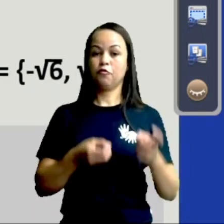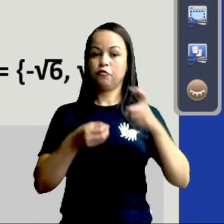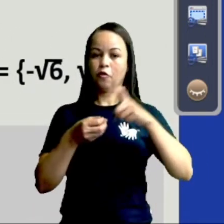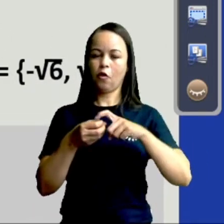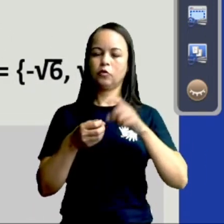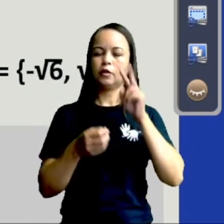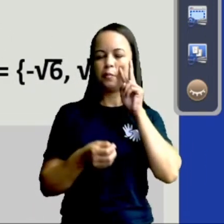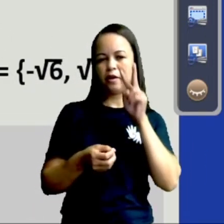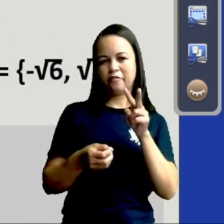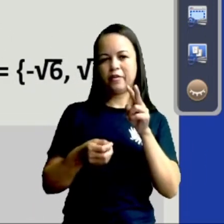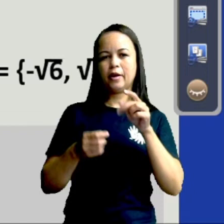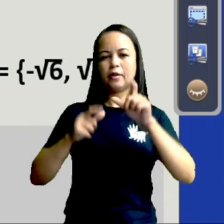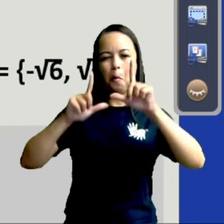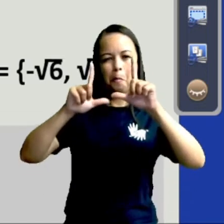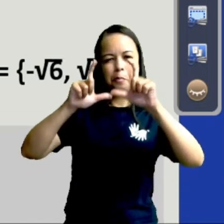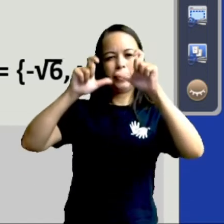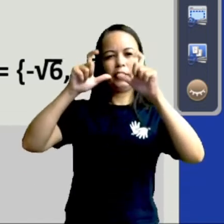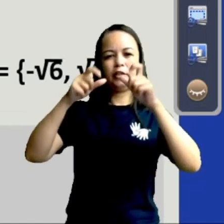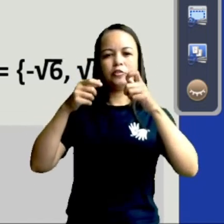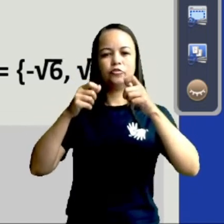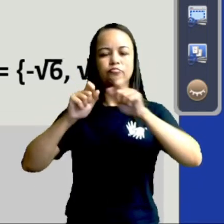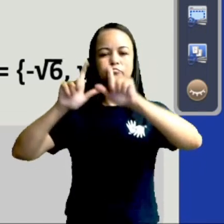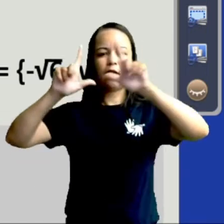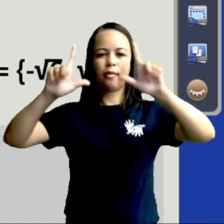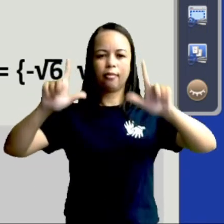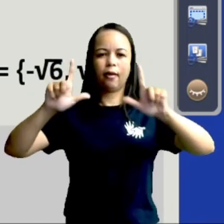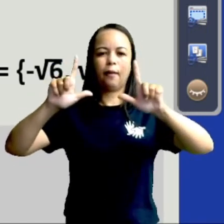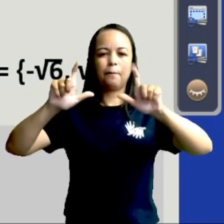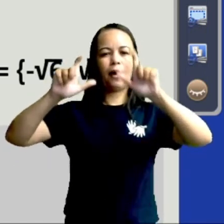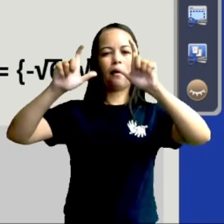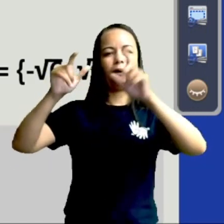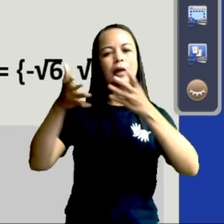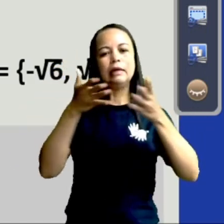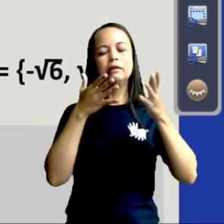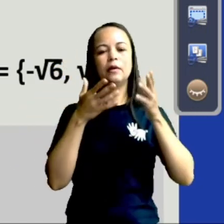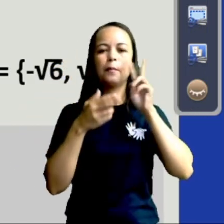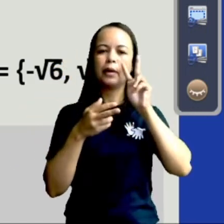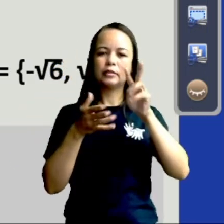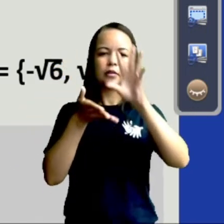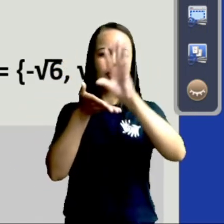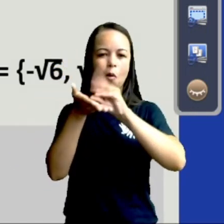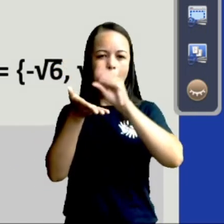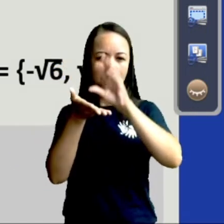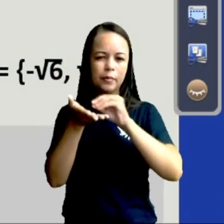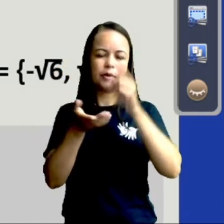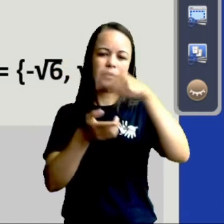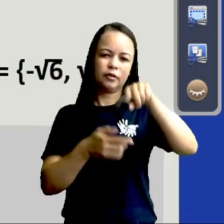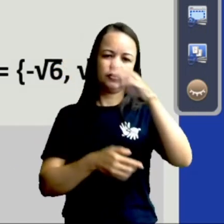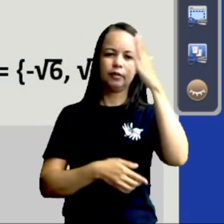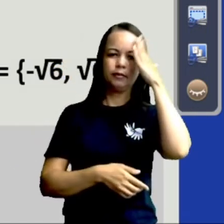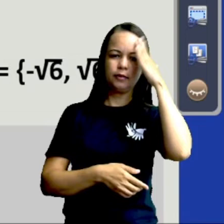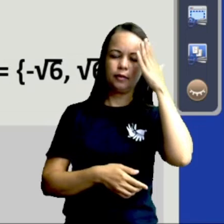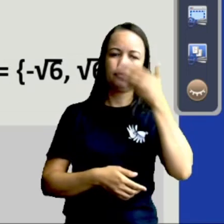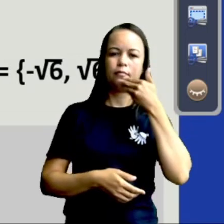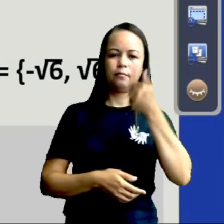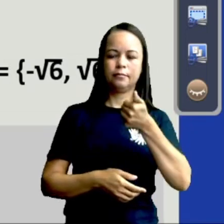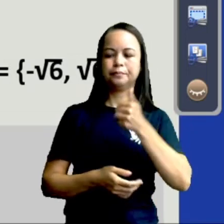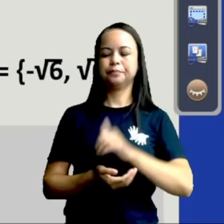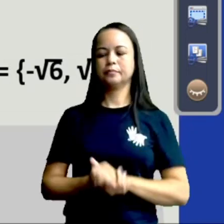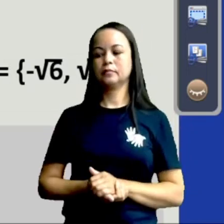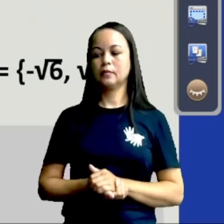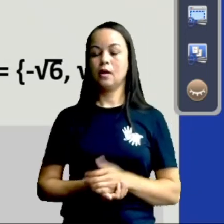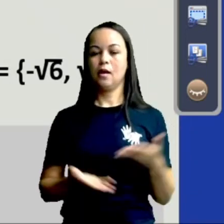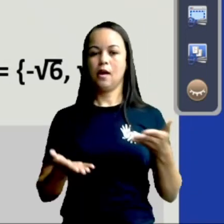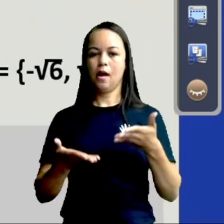gente fez, dá um print na tela, copia, veja aí o que vocês precisam fazer para compreender melhor. Eu agora vou